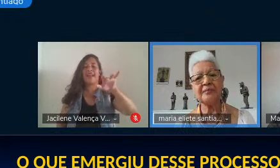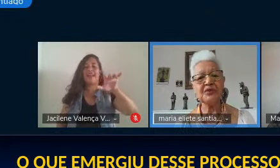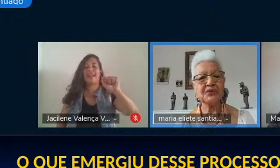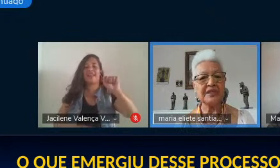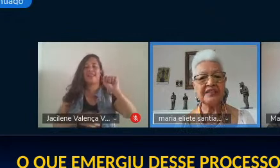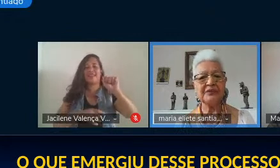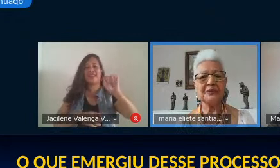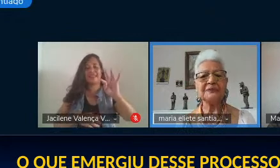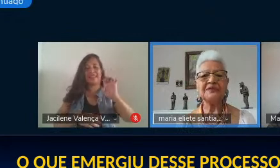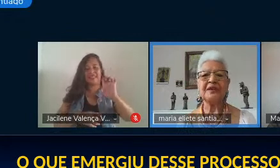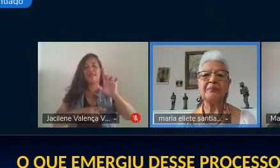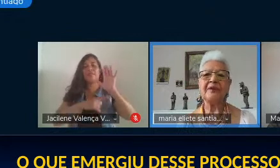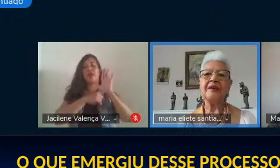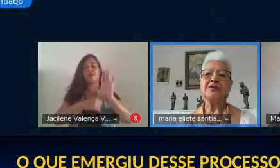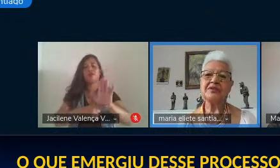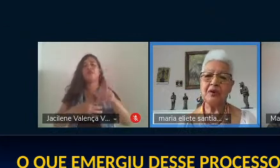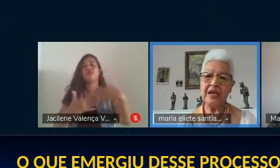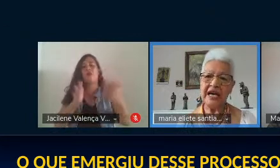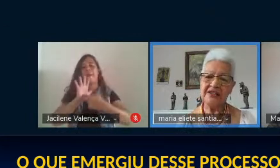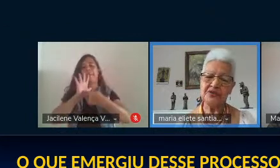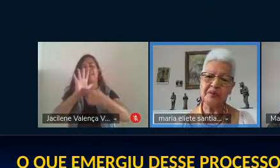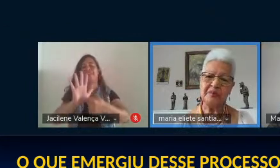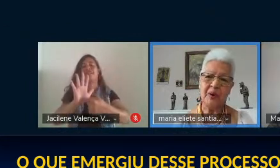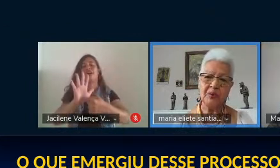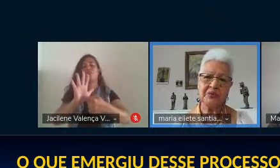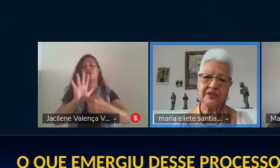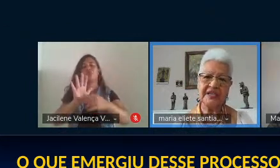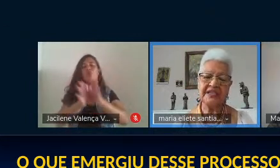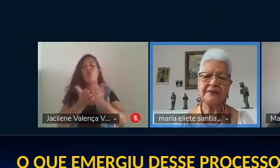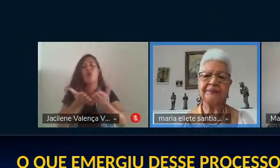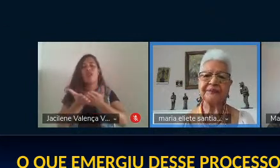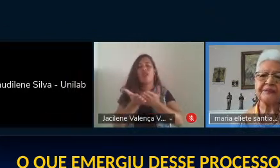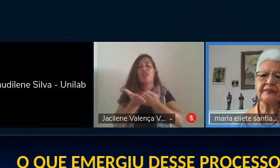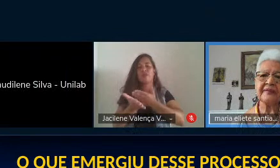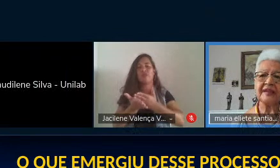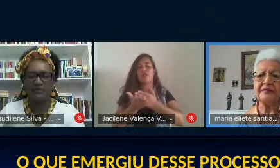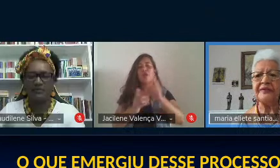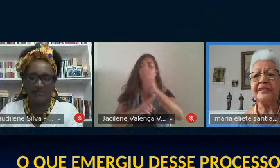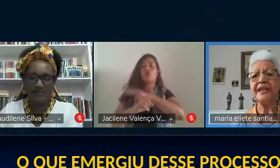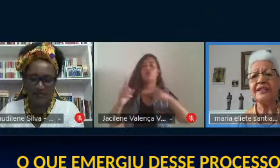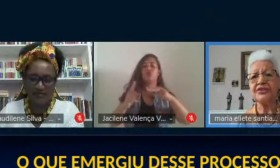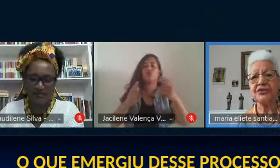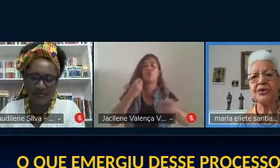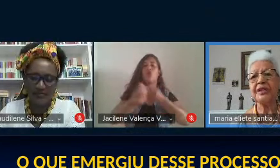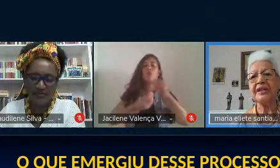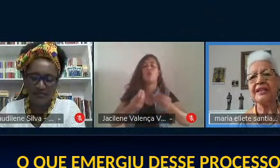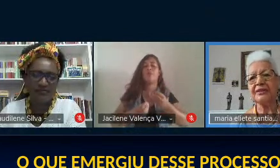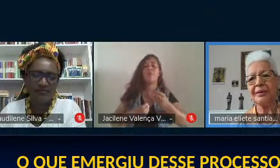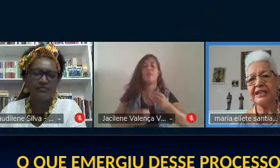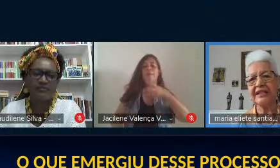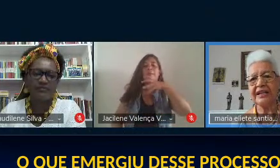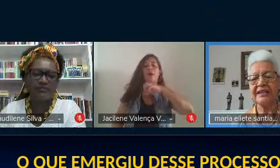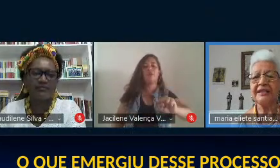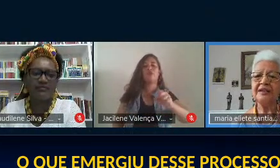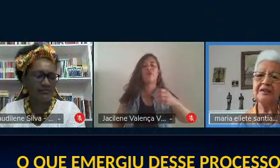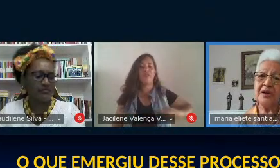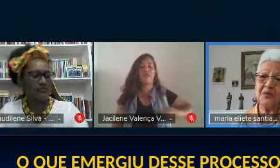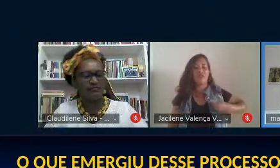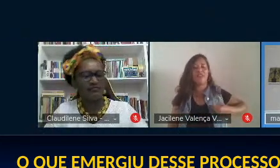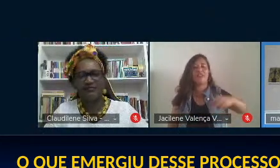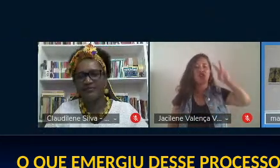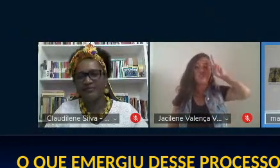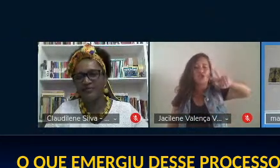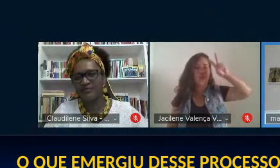apresentamos o livro Olhares sobre Paulo Freire, Vida, História e Atualidade.